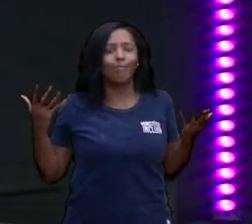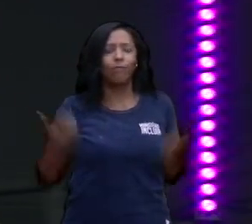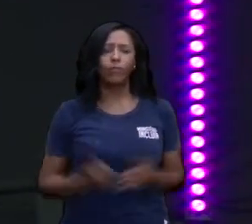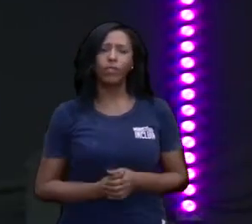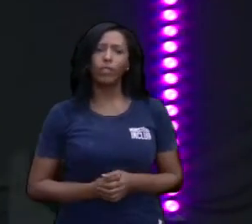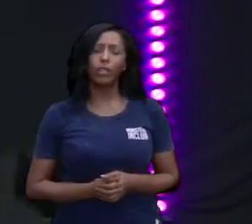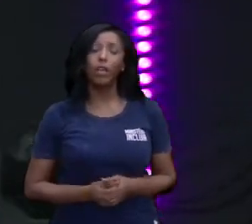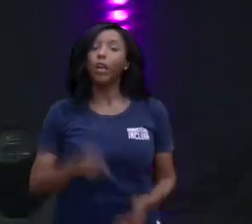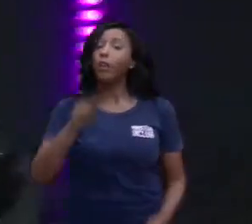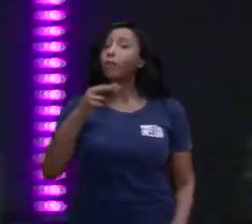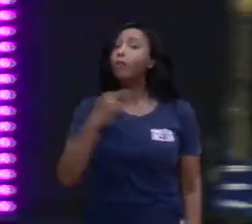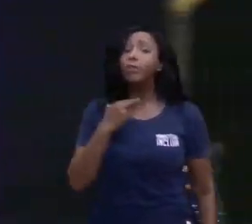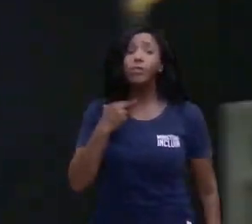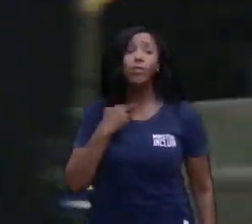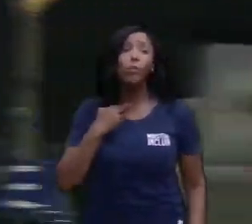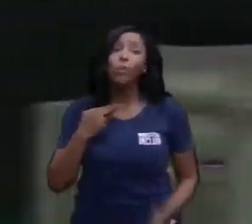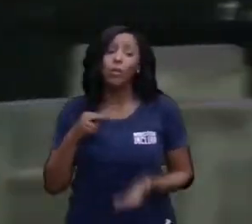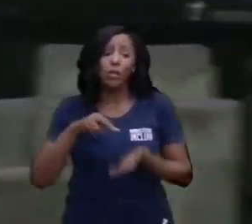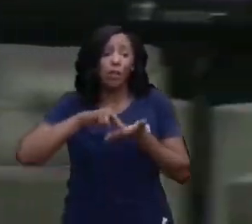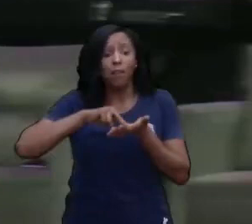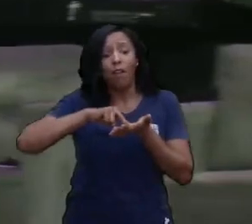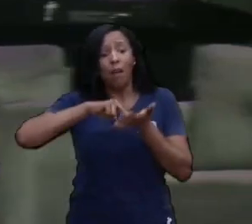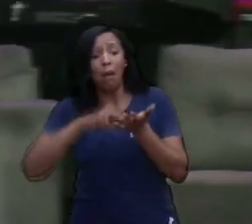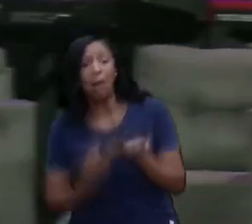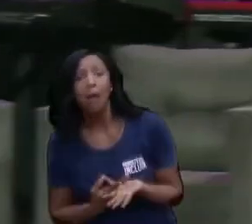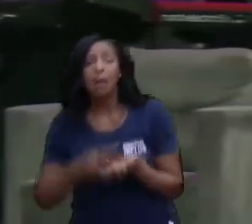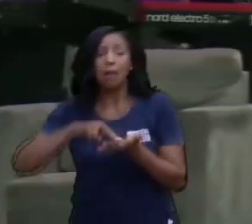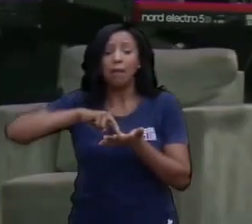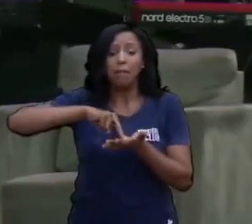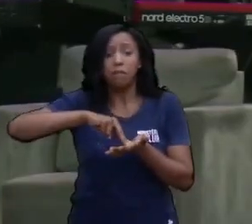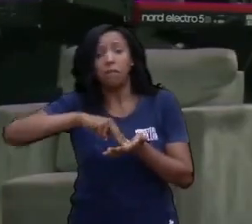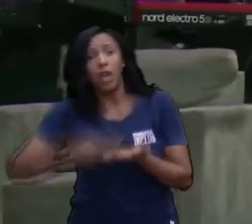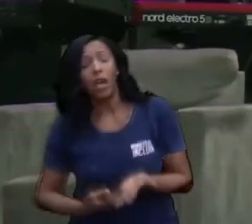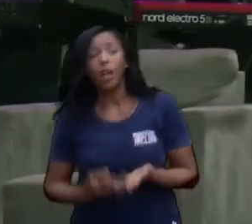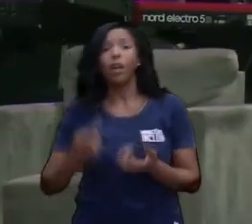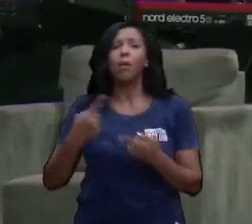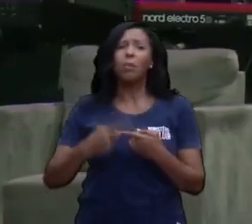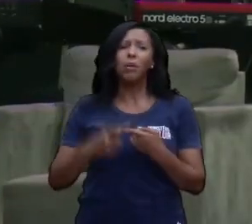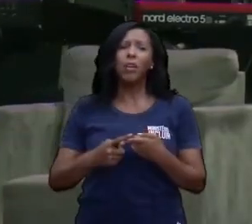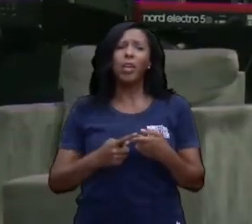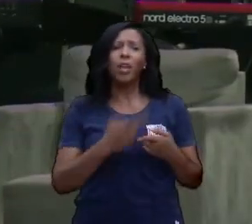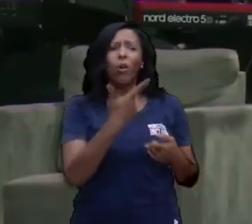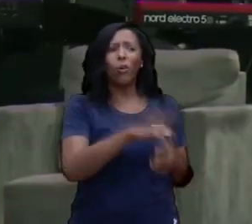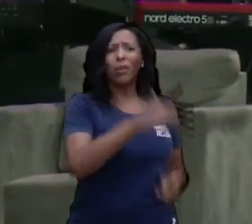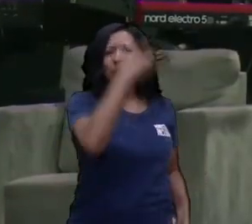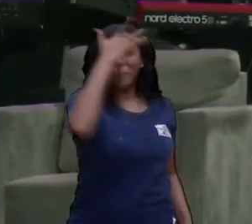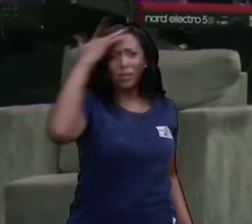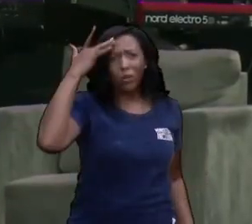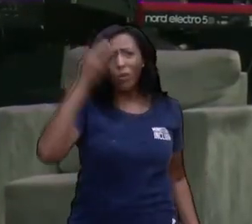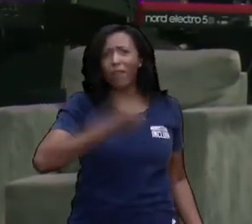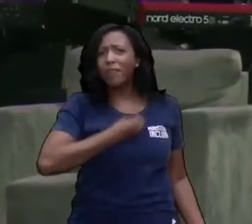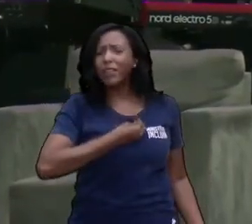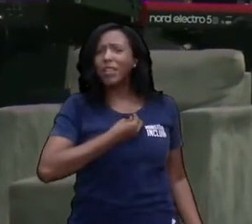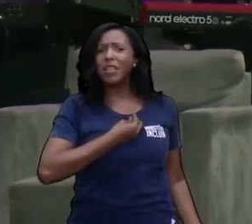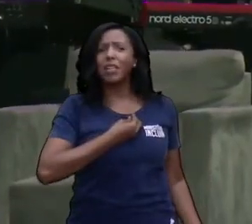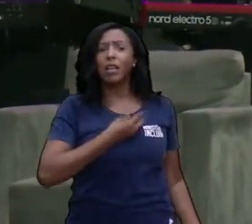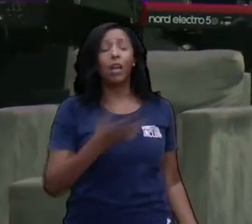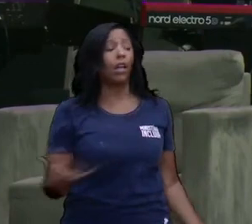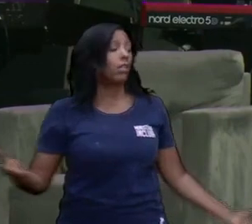e você não pode perder o eixo da comunhão com Deus o eixo da conexão com Deus por causa de homens a